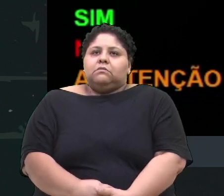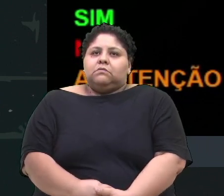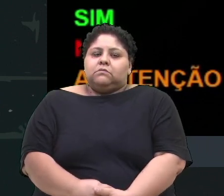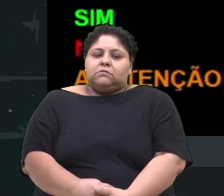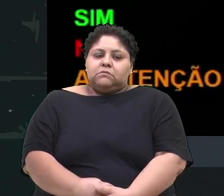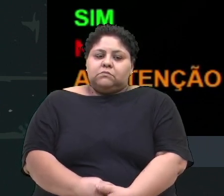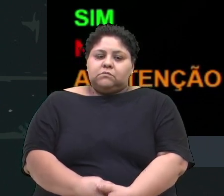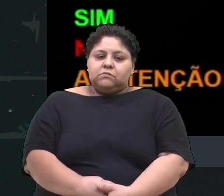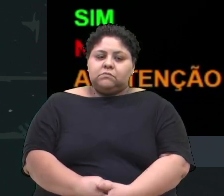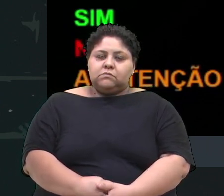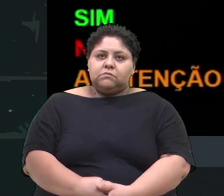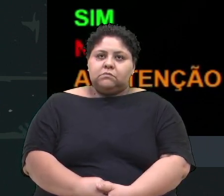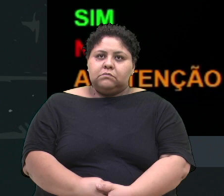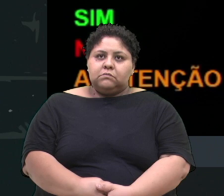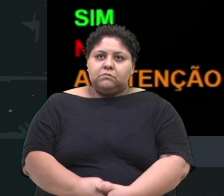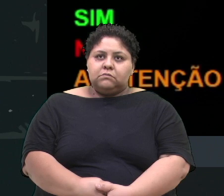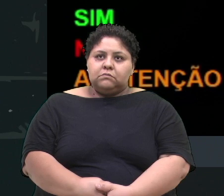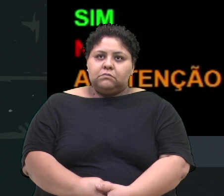Voto sim, senhor presidente.